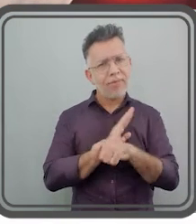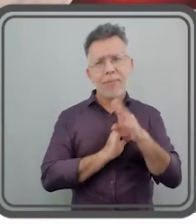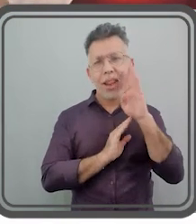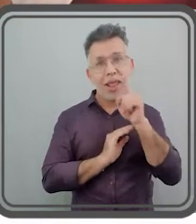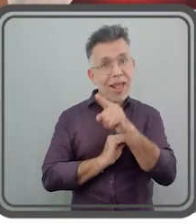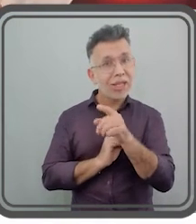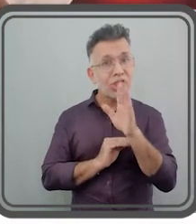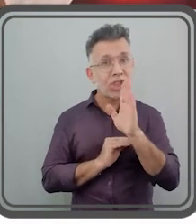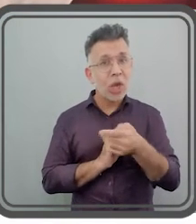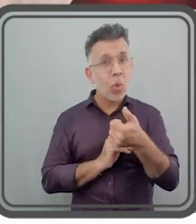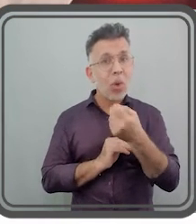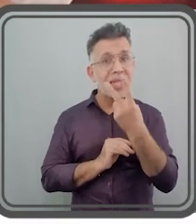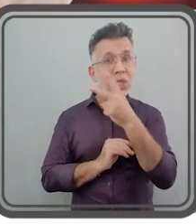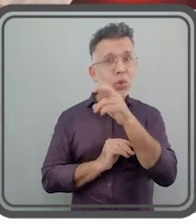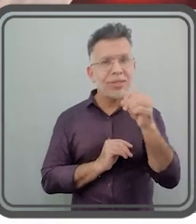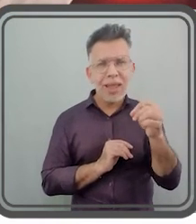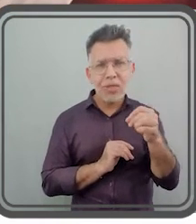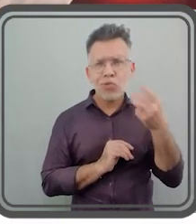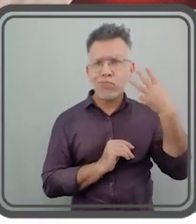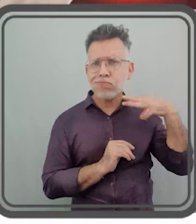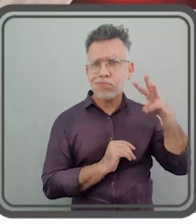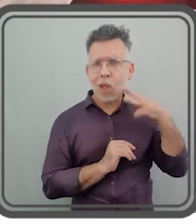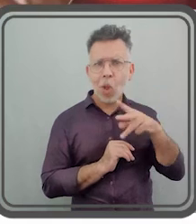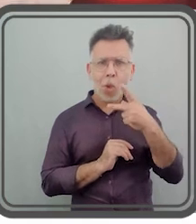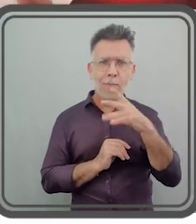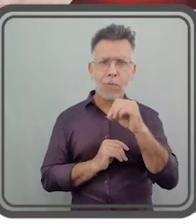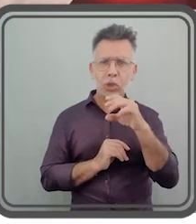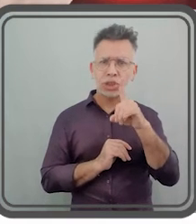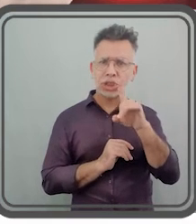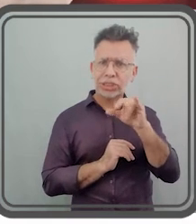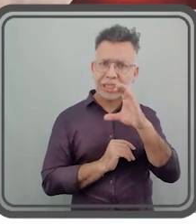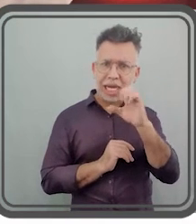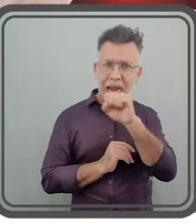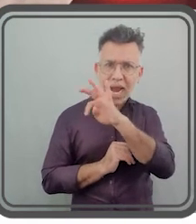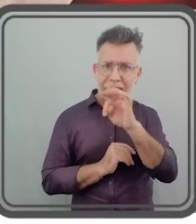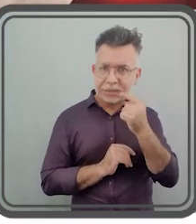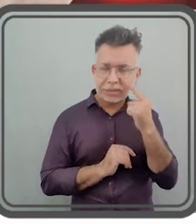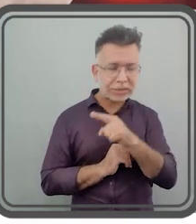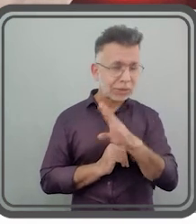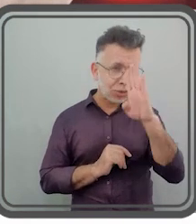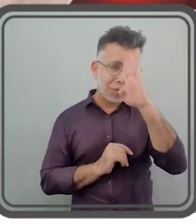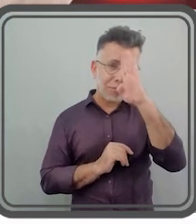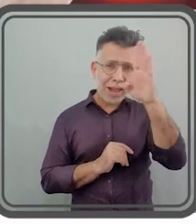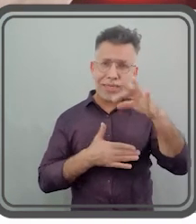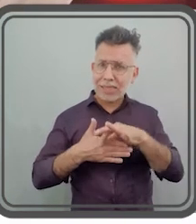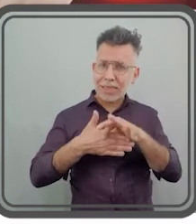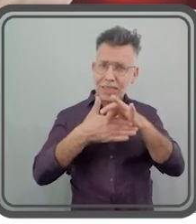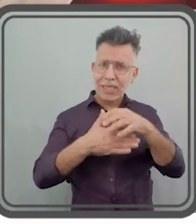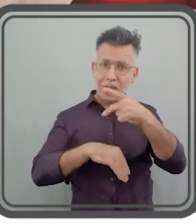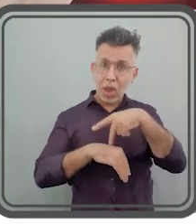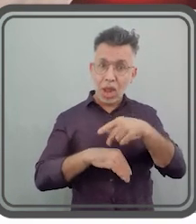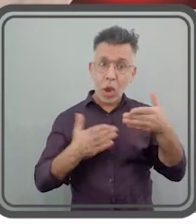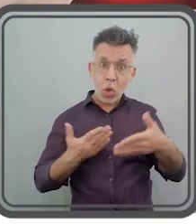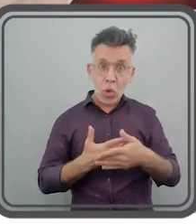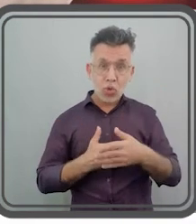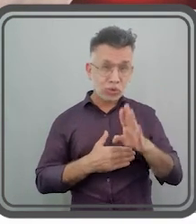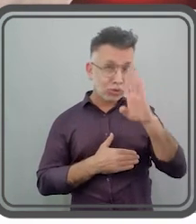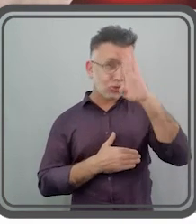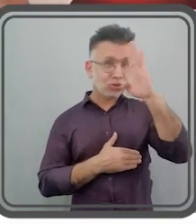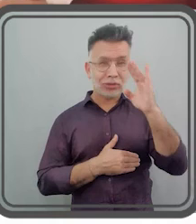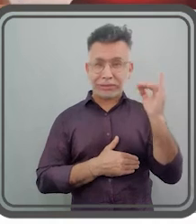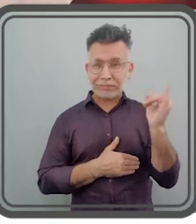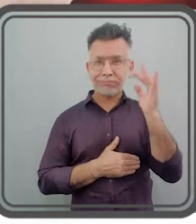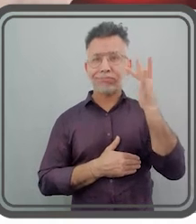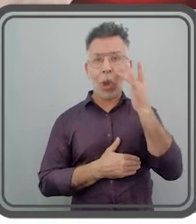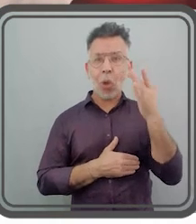tá bem legal Já são quase duzentos episódios nosso podcast os principais líderes executivos do país e hoje aqui cor o ano com